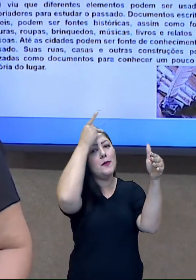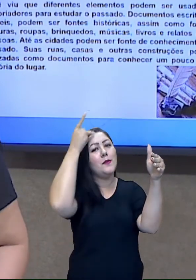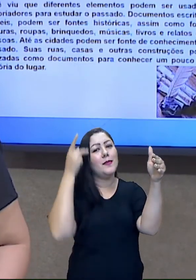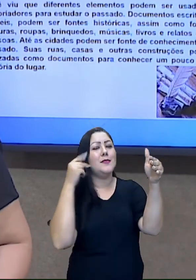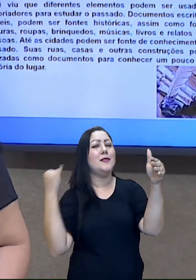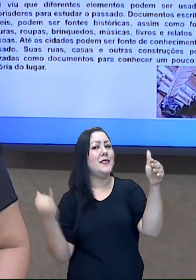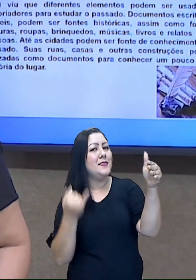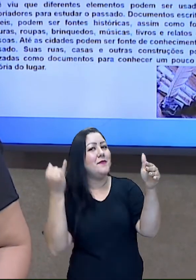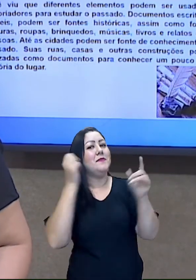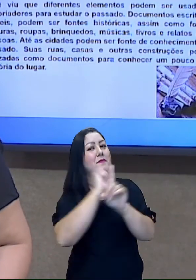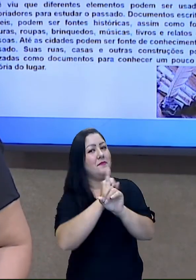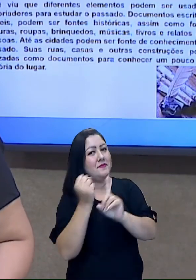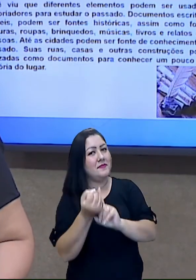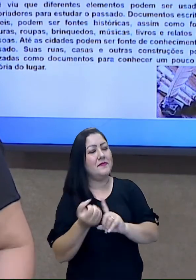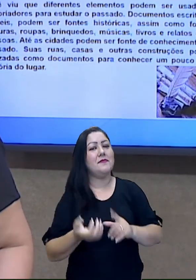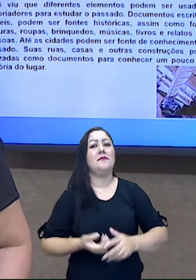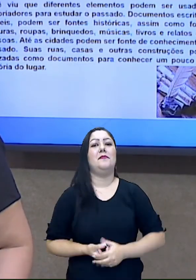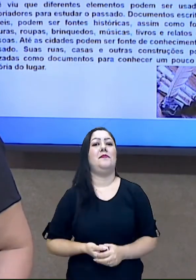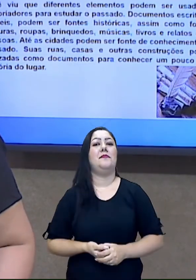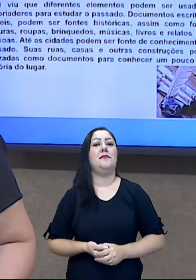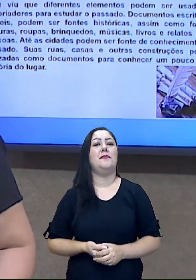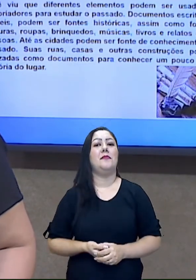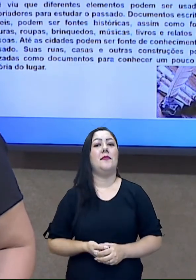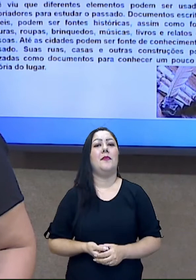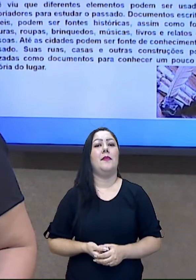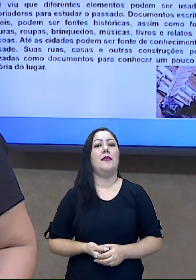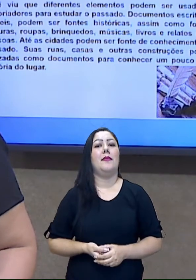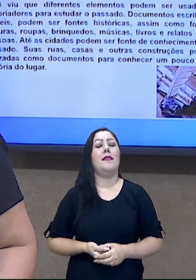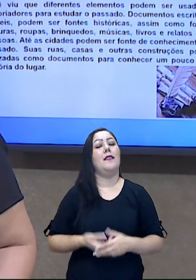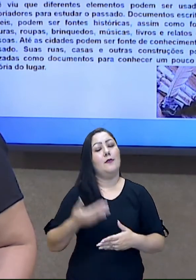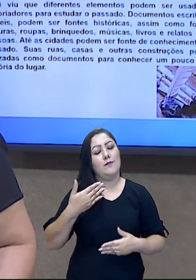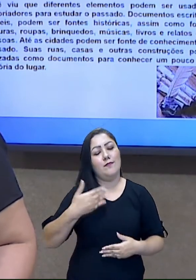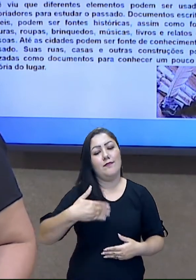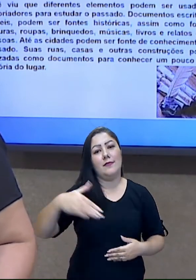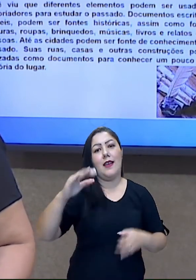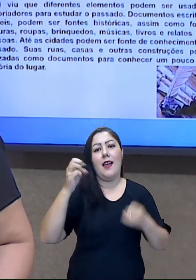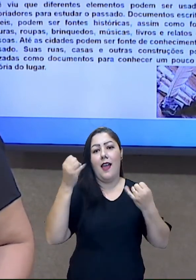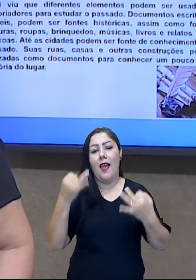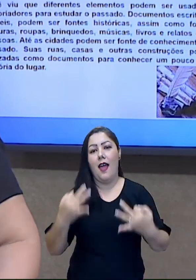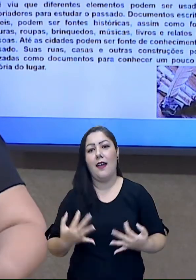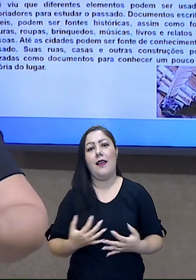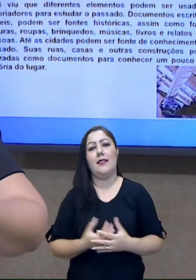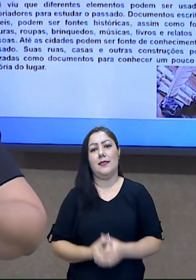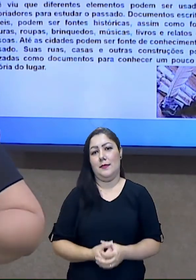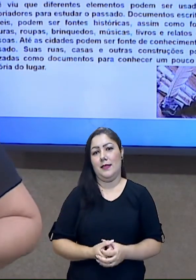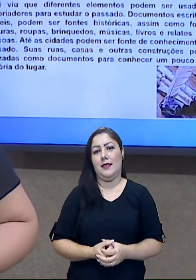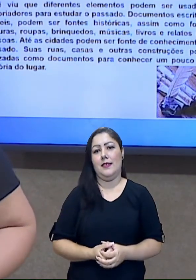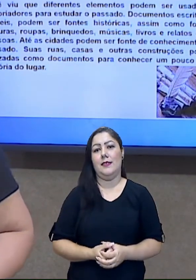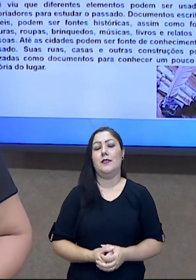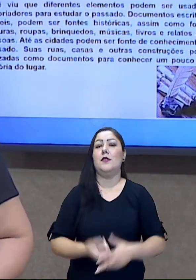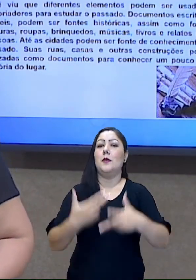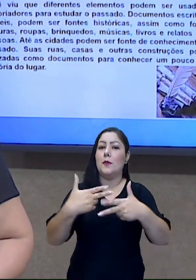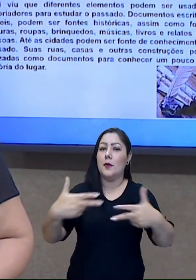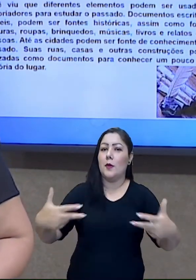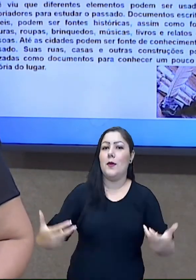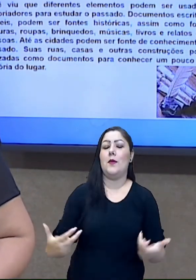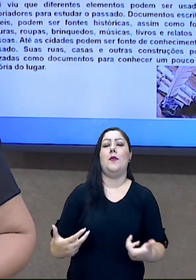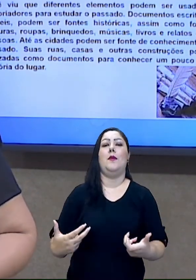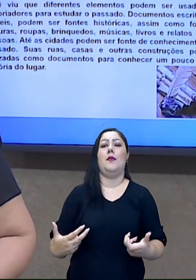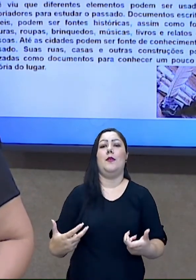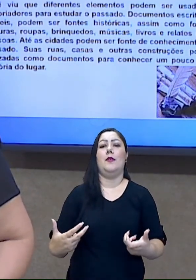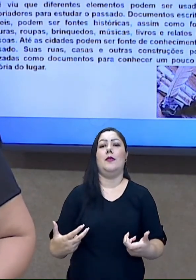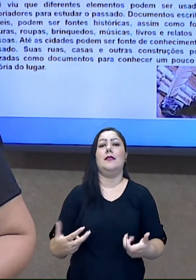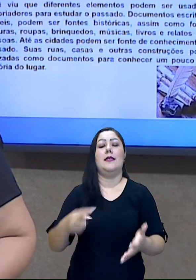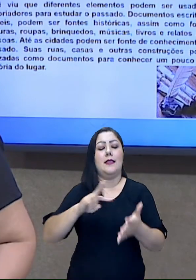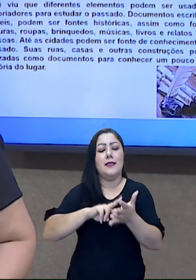para a nossa sociedade. Nós vamos falar exatamente sobre isso, sobre aquilo que traz algum significado